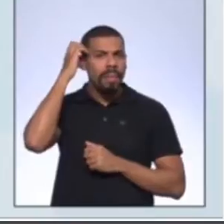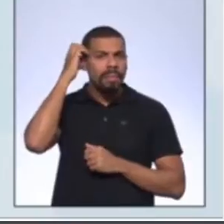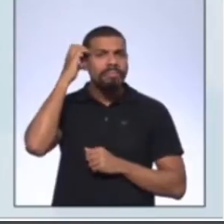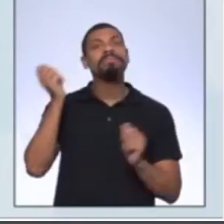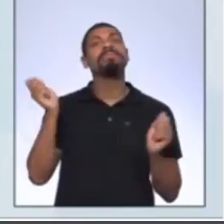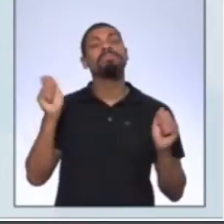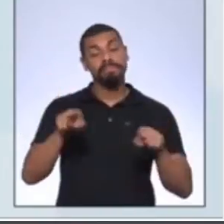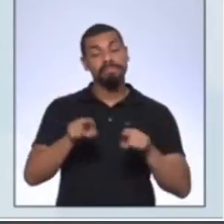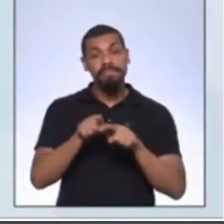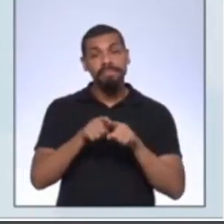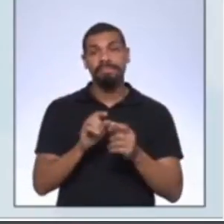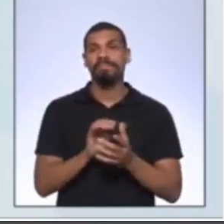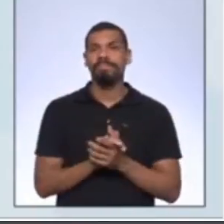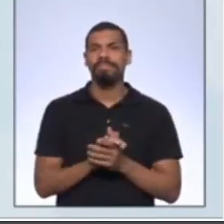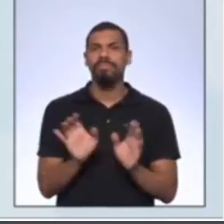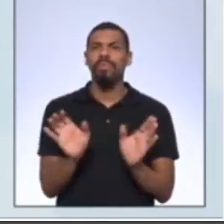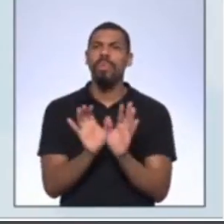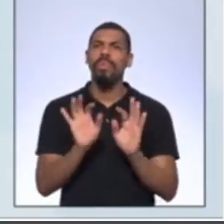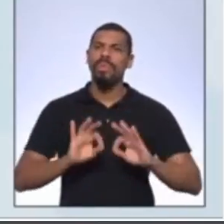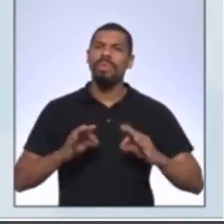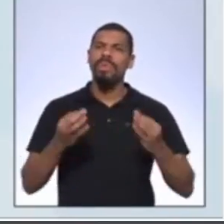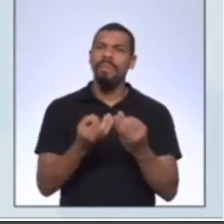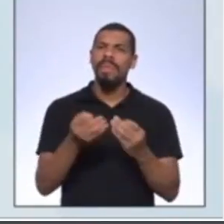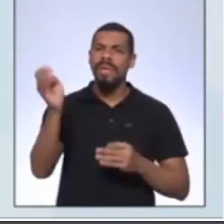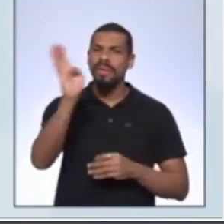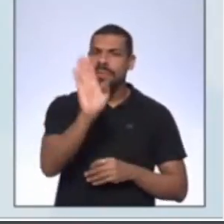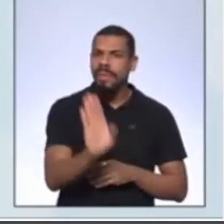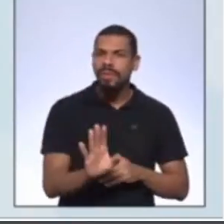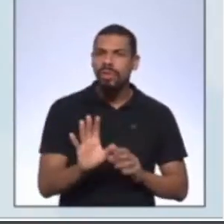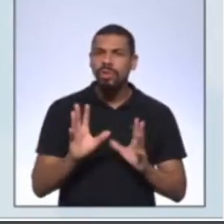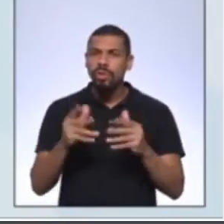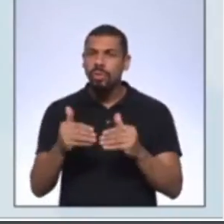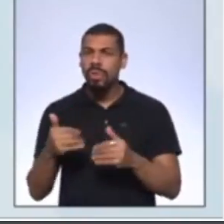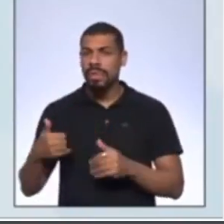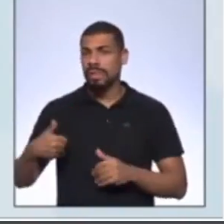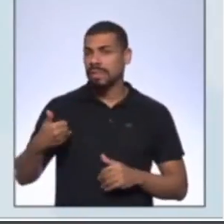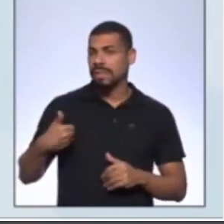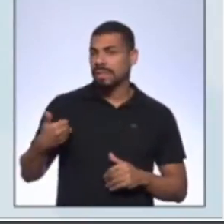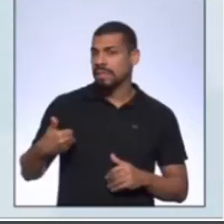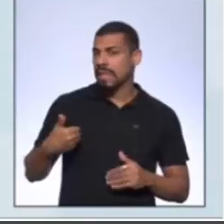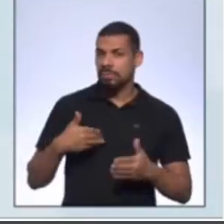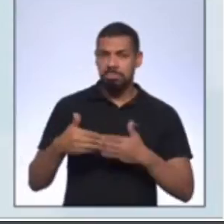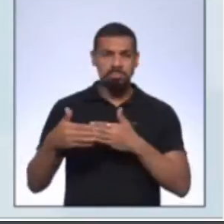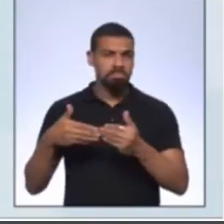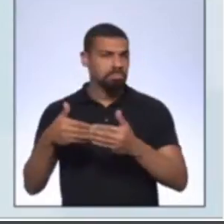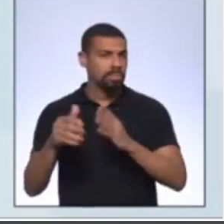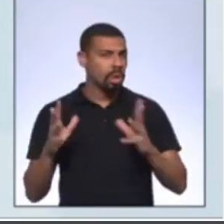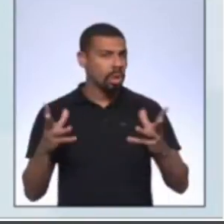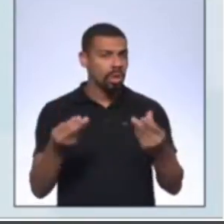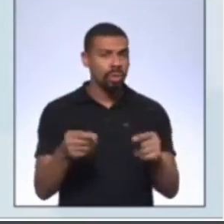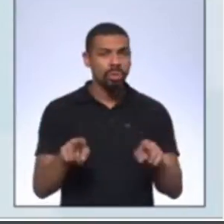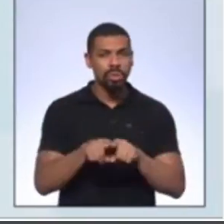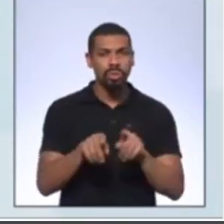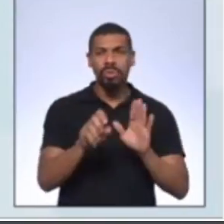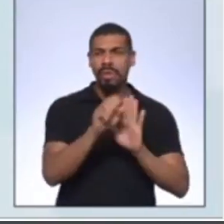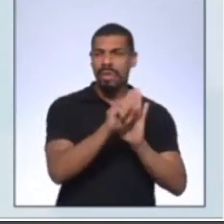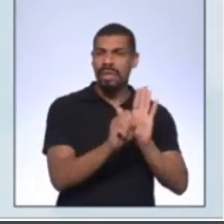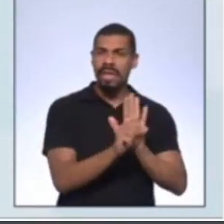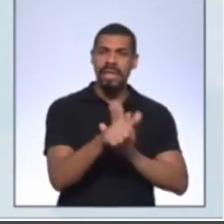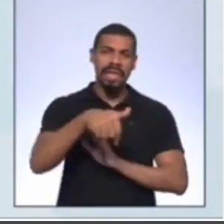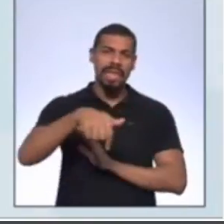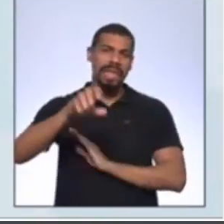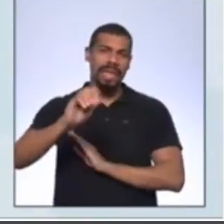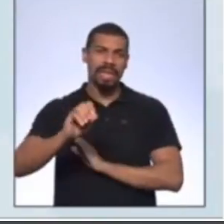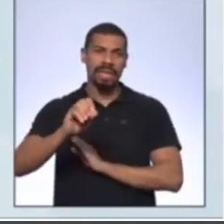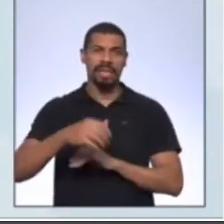e entretenimento da família brasileira atingindo todas as faixas etárias fato são modificados a partir da década de 50